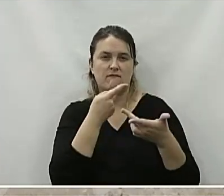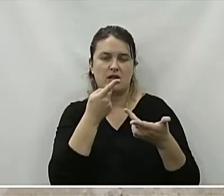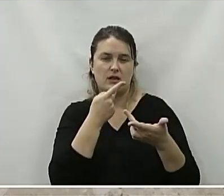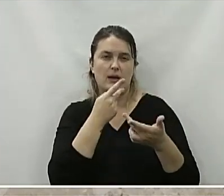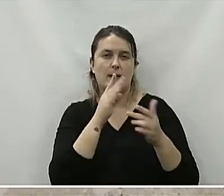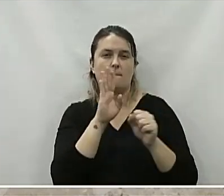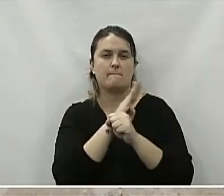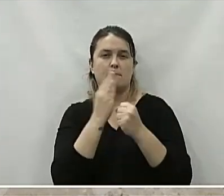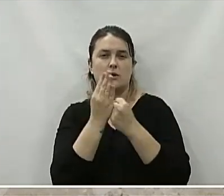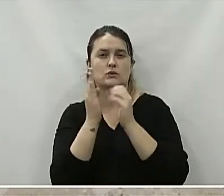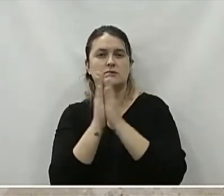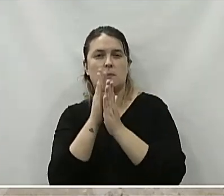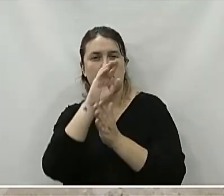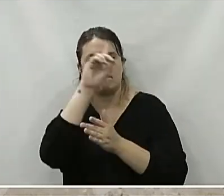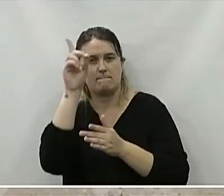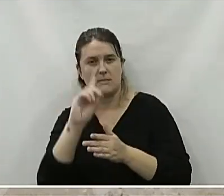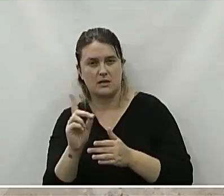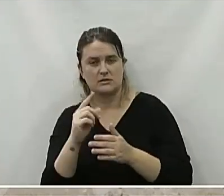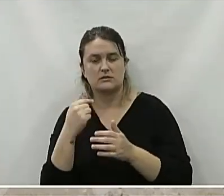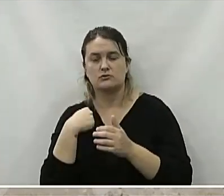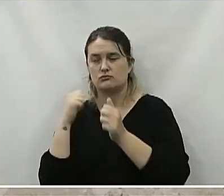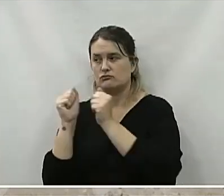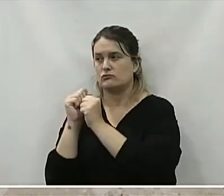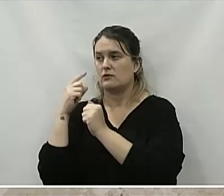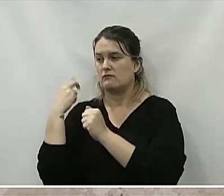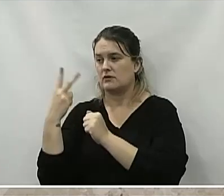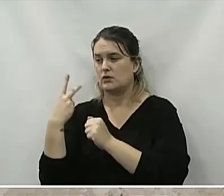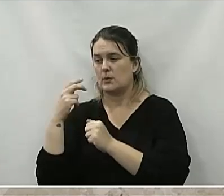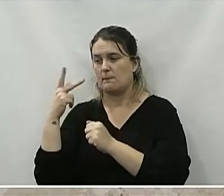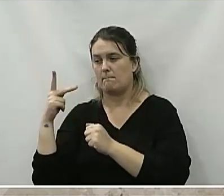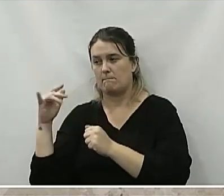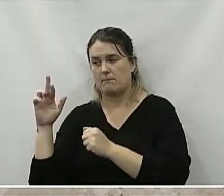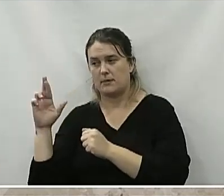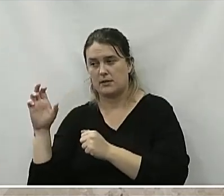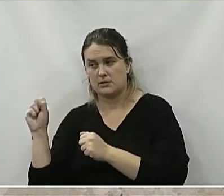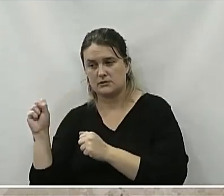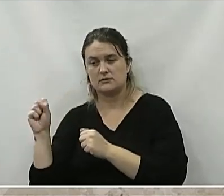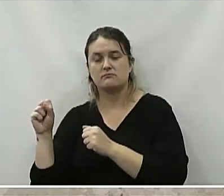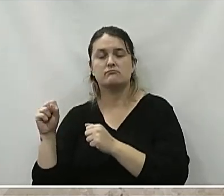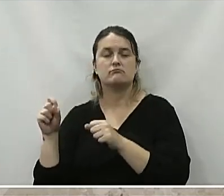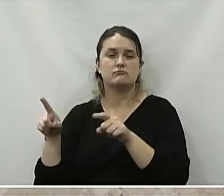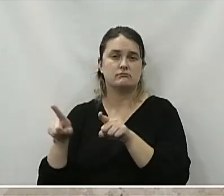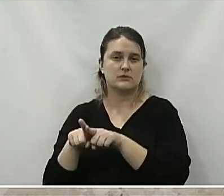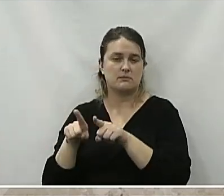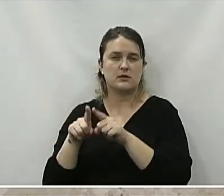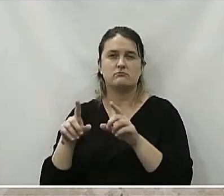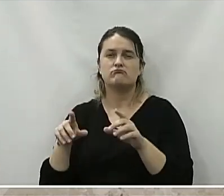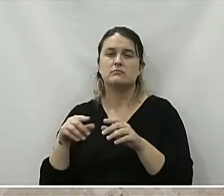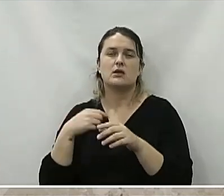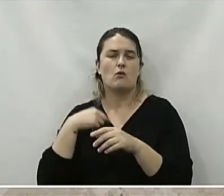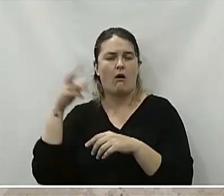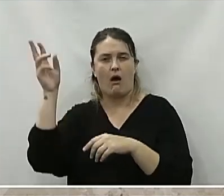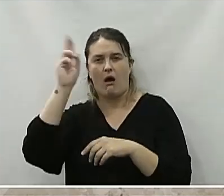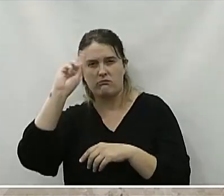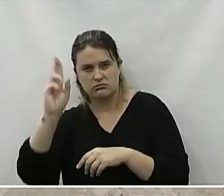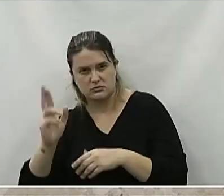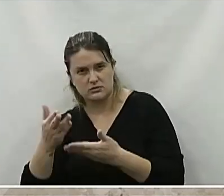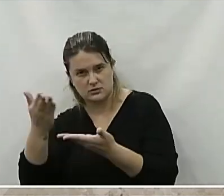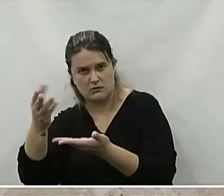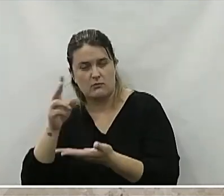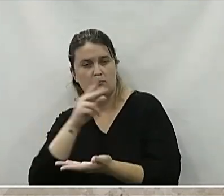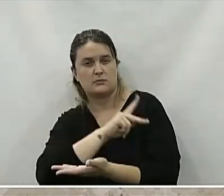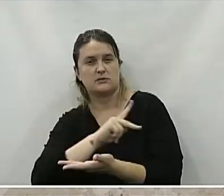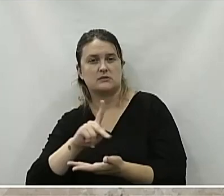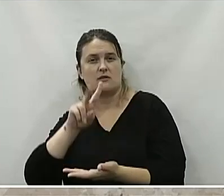qual eu estive levantando, que fizemos umas cobranças juntamente com o operador, Júlio Edilson Pires, ao qual dou total razão ao presidente